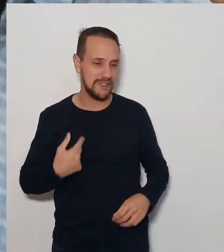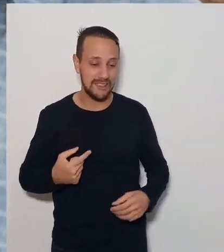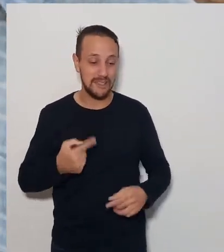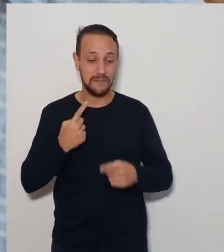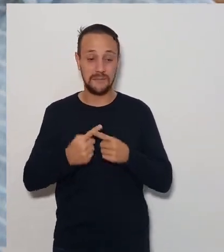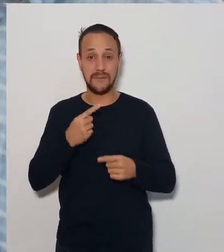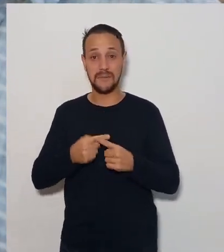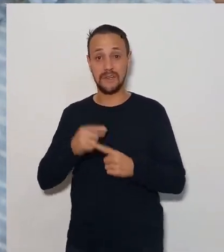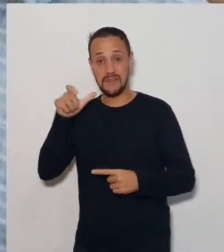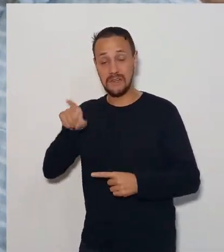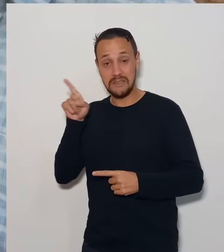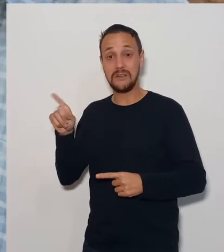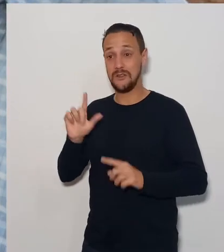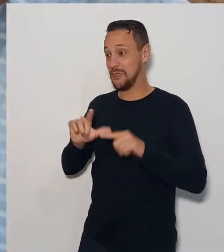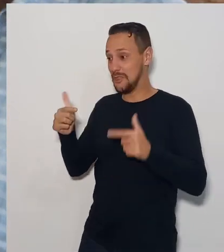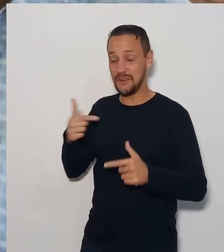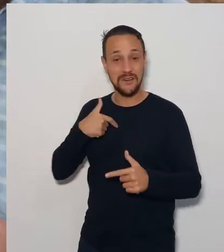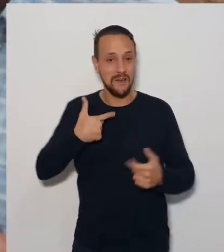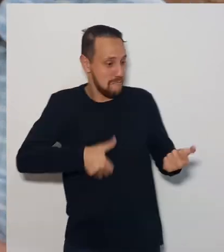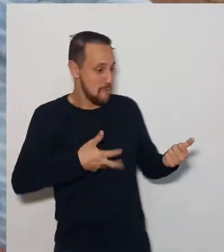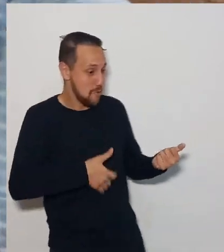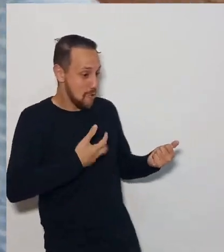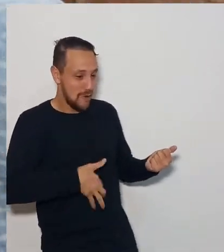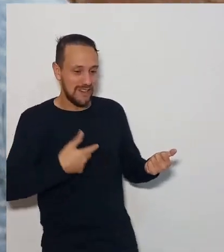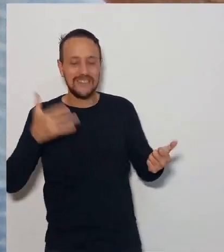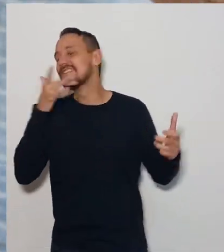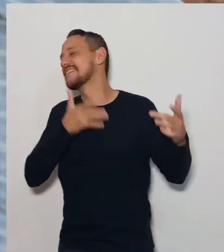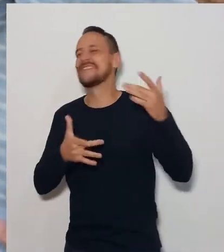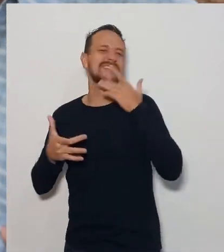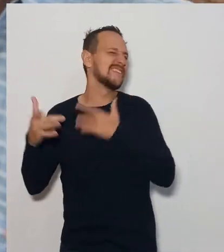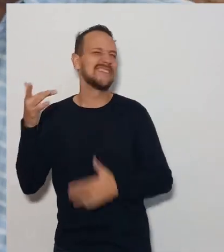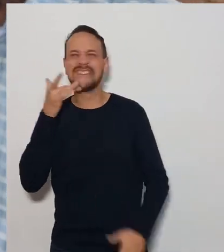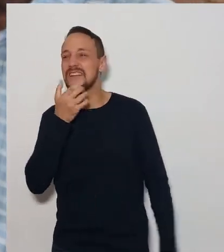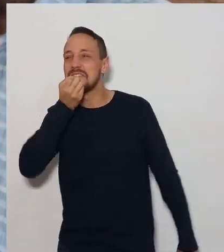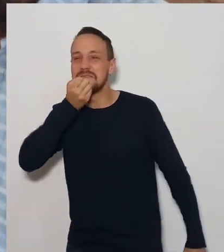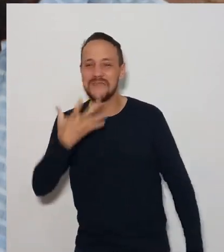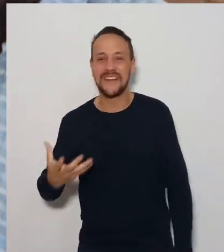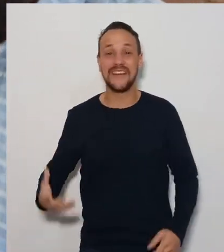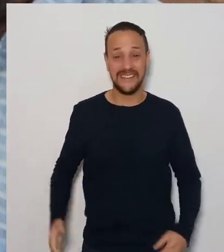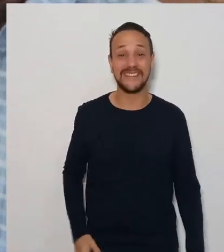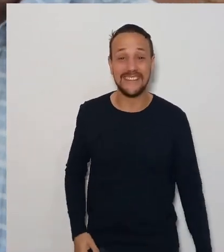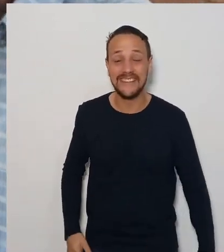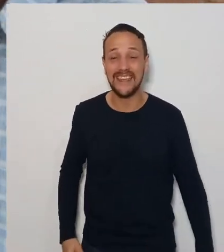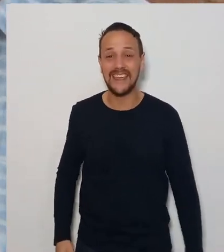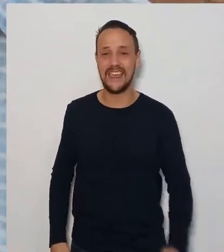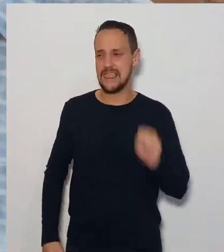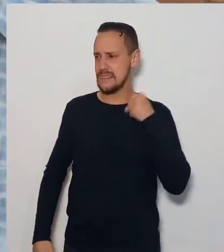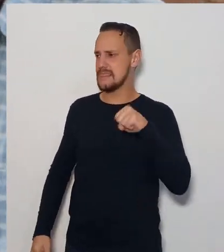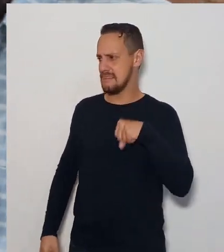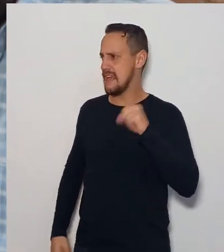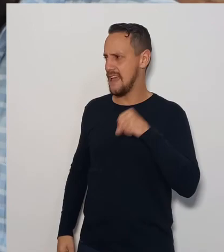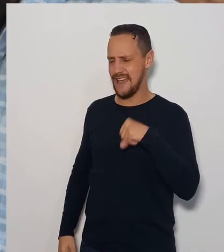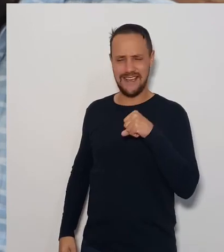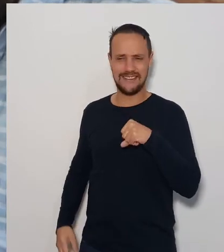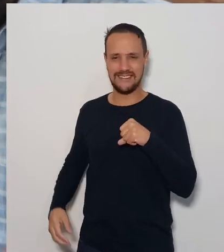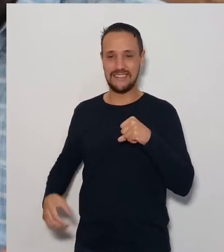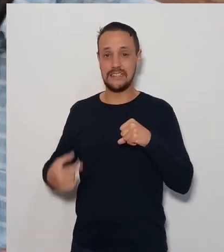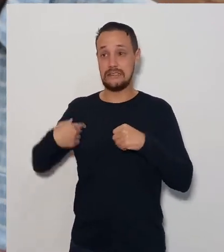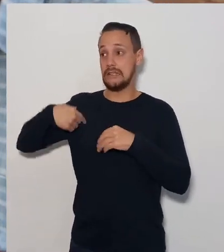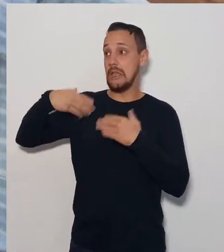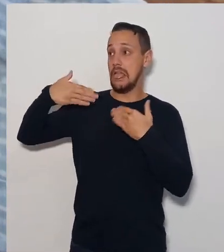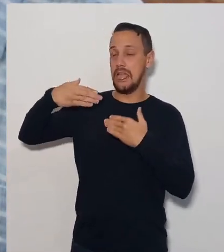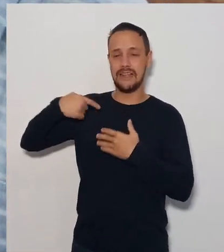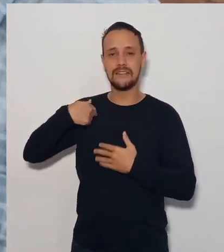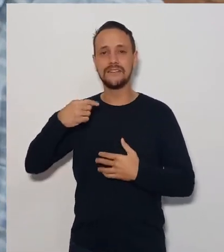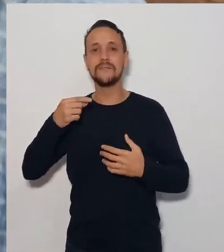você, já abri a braguinha da carta. Nos músculos. Eu comi demais, tô vendo, tá bem redonda aí, tchau. Aqui, mas